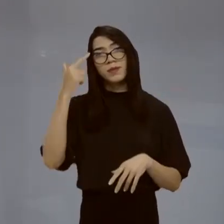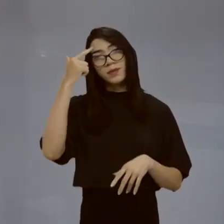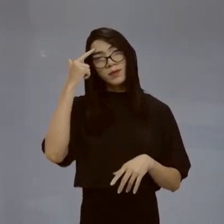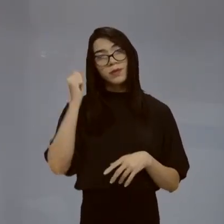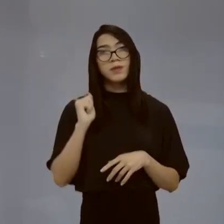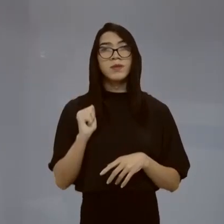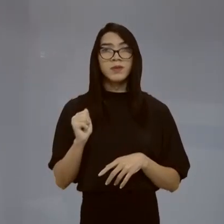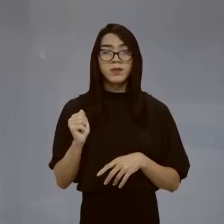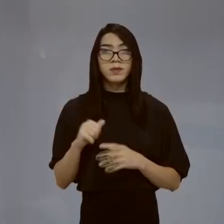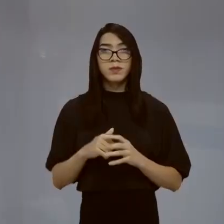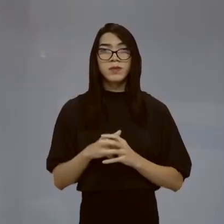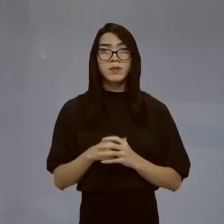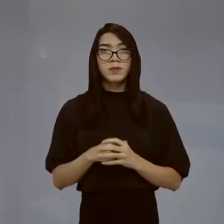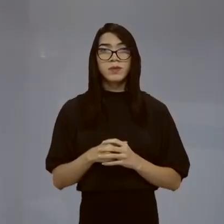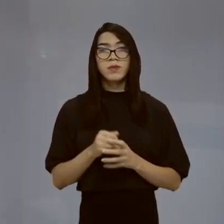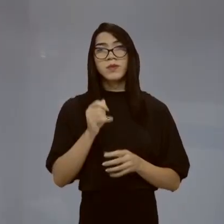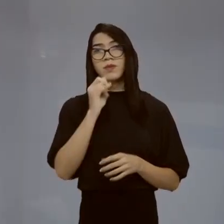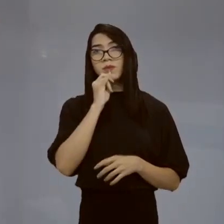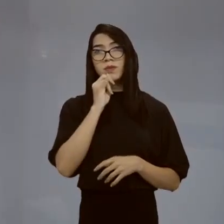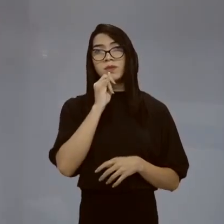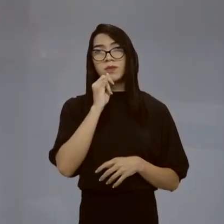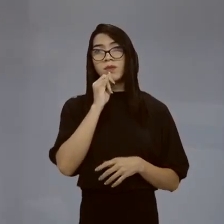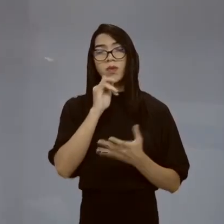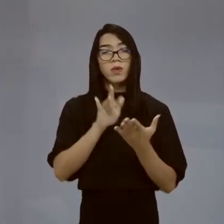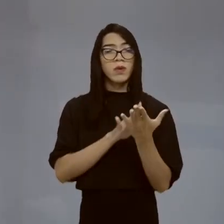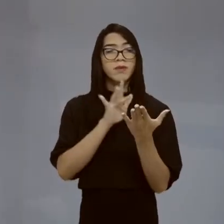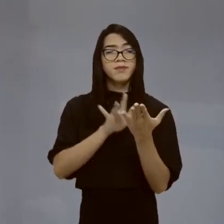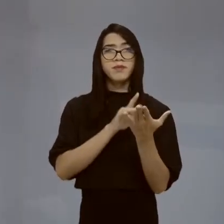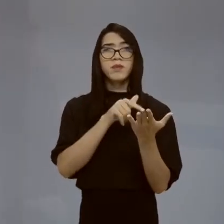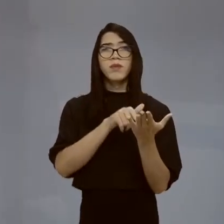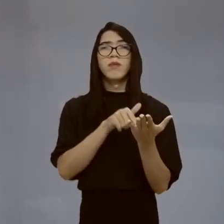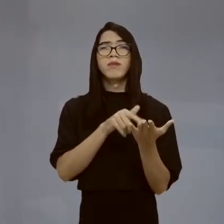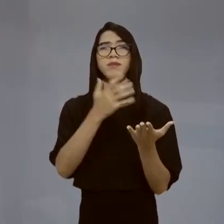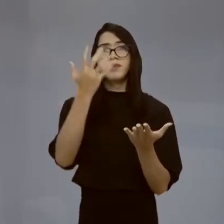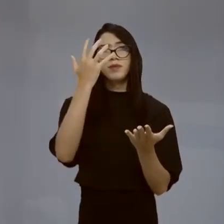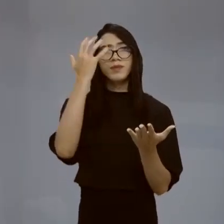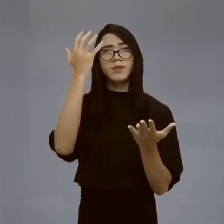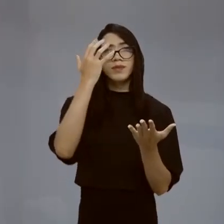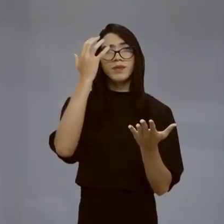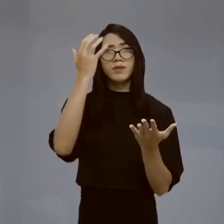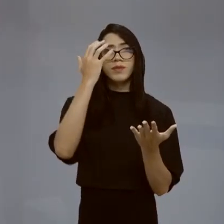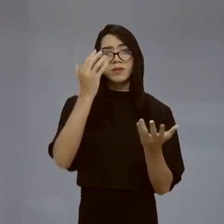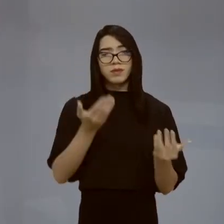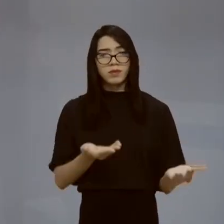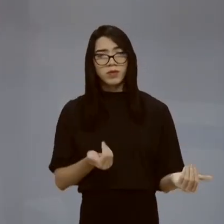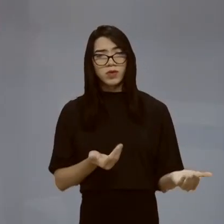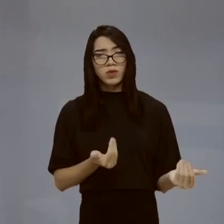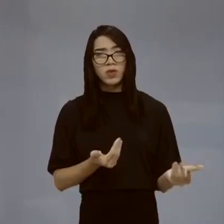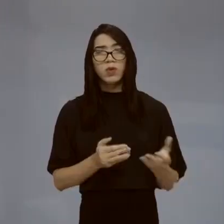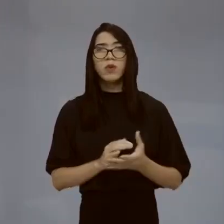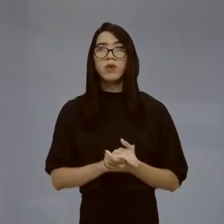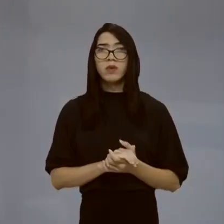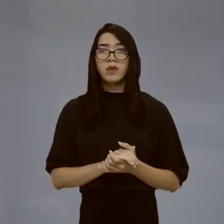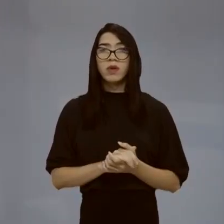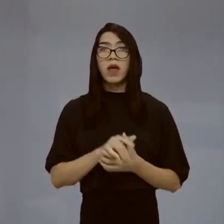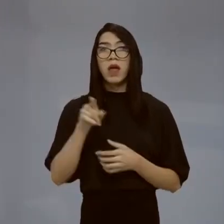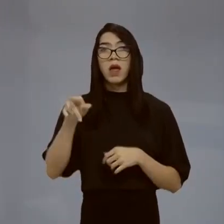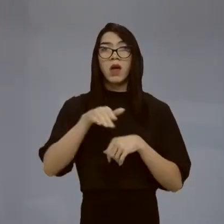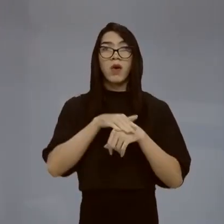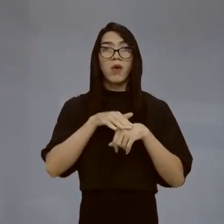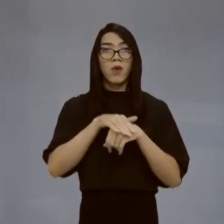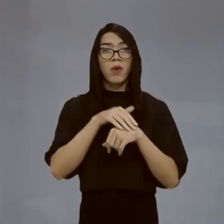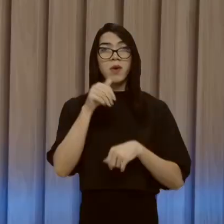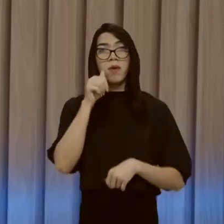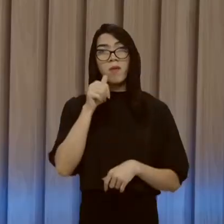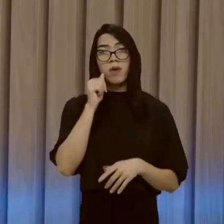que ponto o mundo virtual ele pode influenciar a mente de um adolescente. E hoje a gente vai conversar sobre isso com a